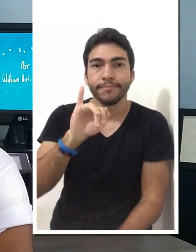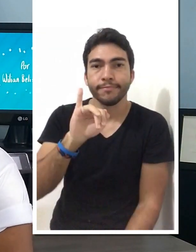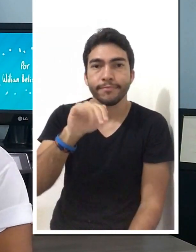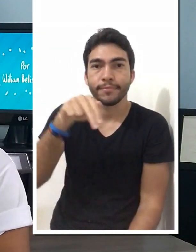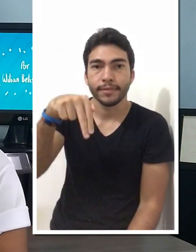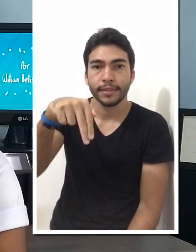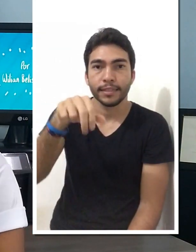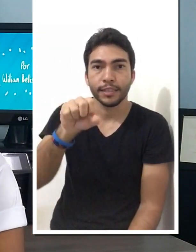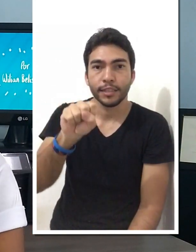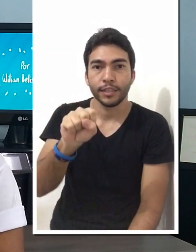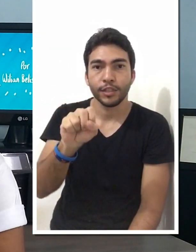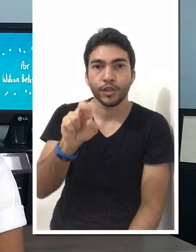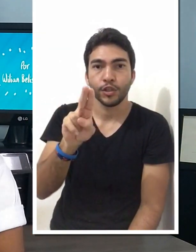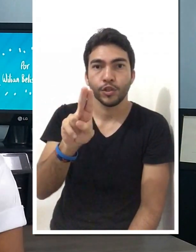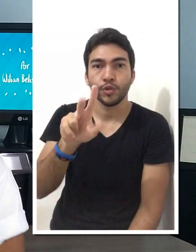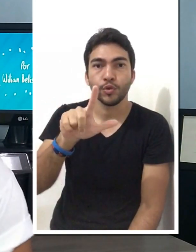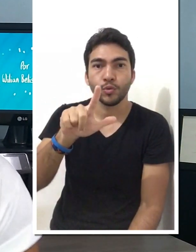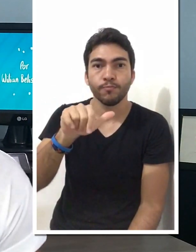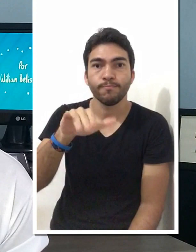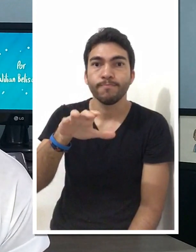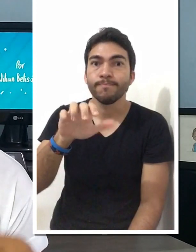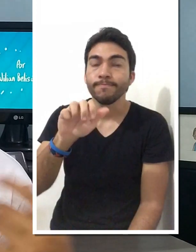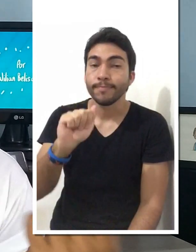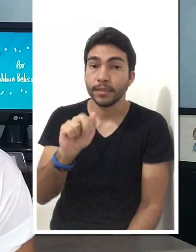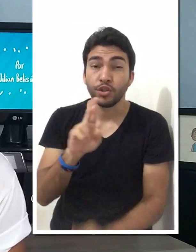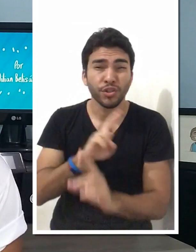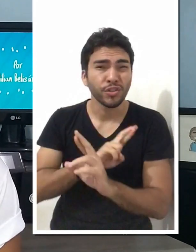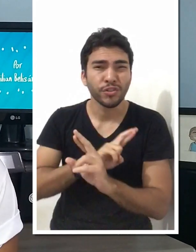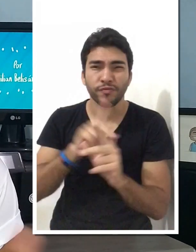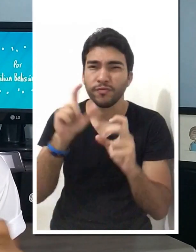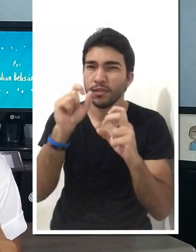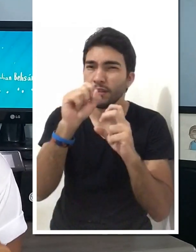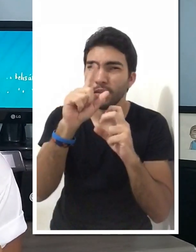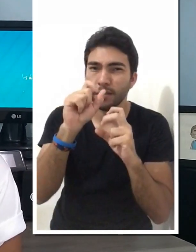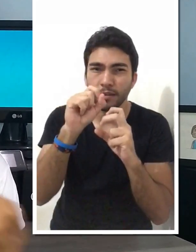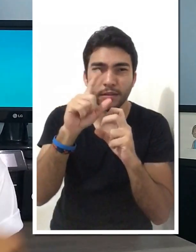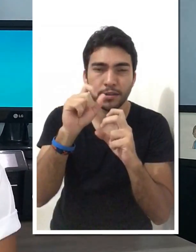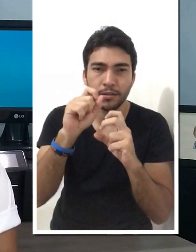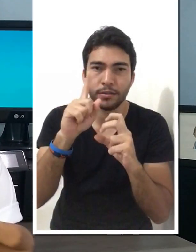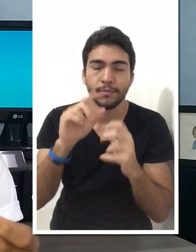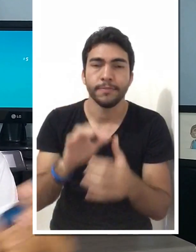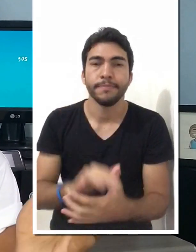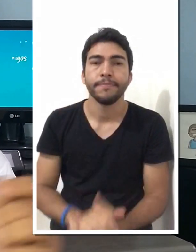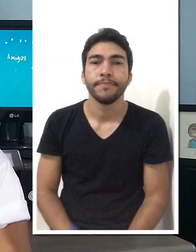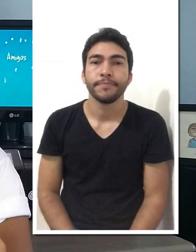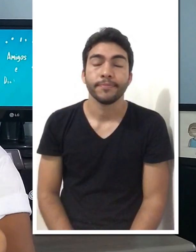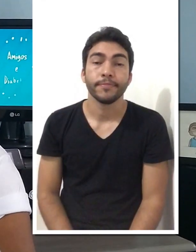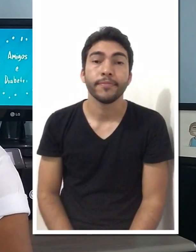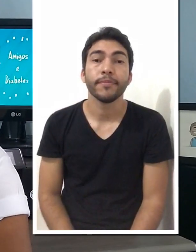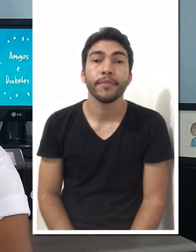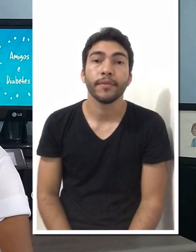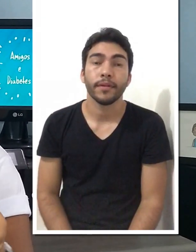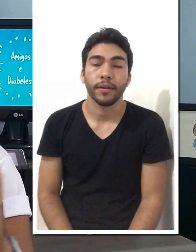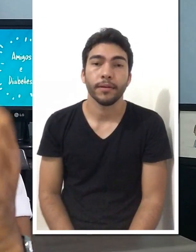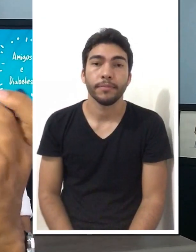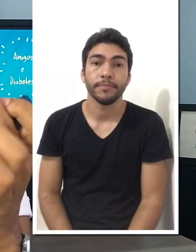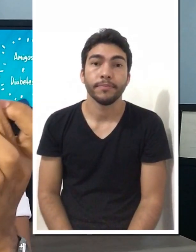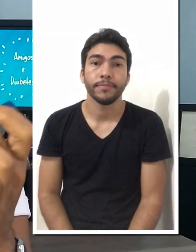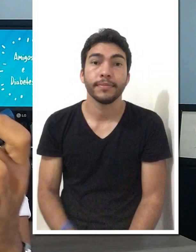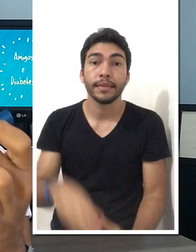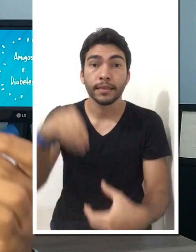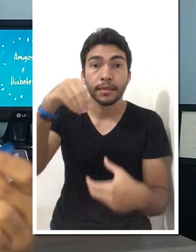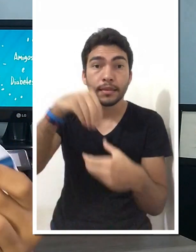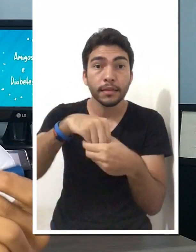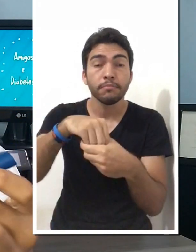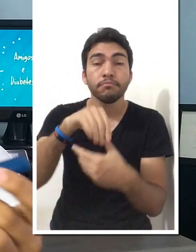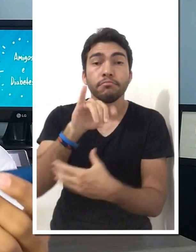dentro. Diferente da seringa, que você precisa retirar, né, o líquido do frasco, as canetas já vêm com a